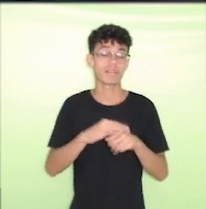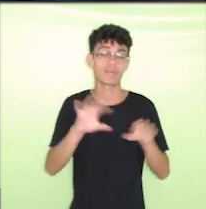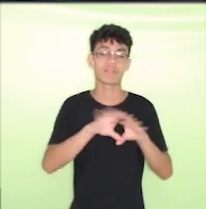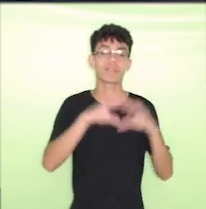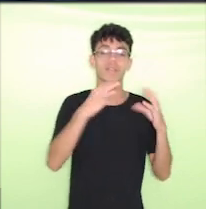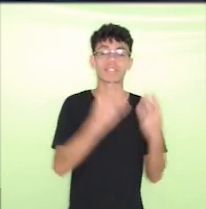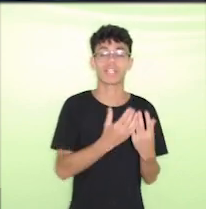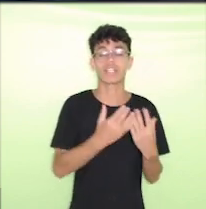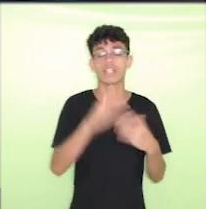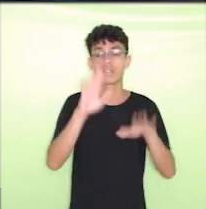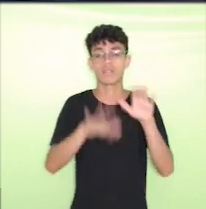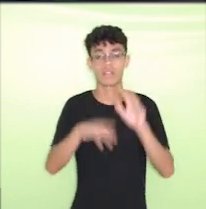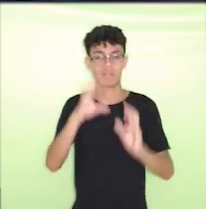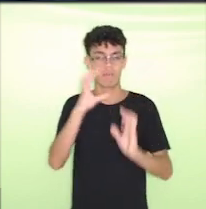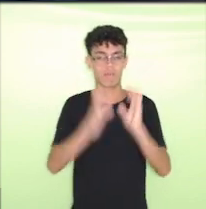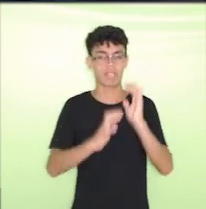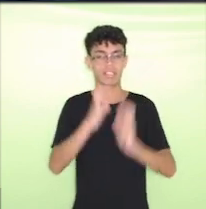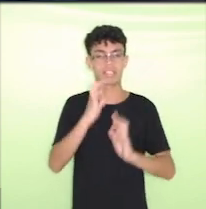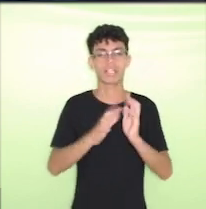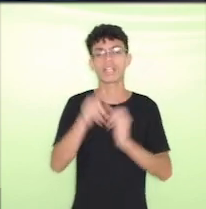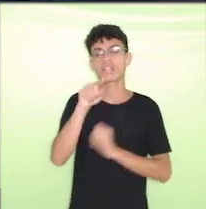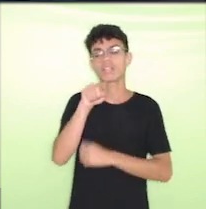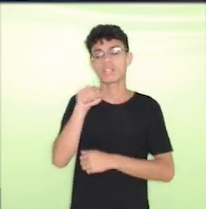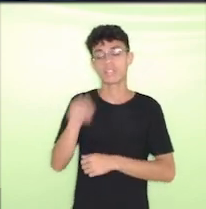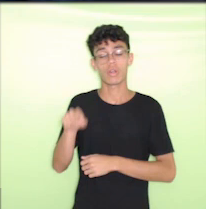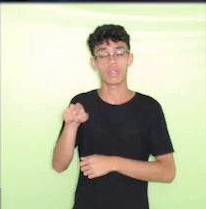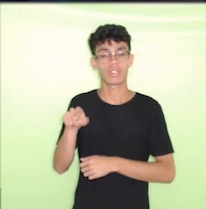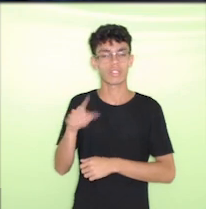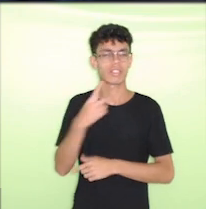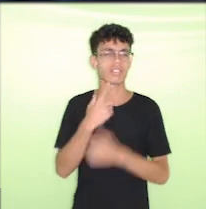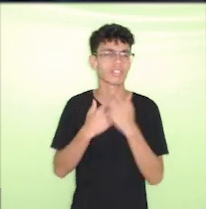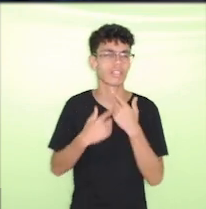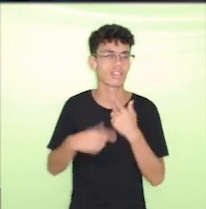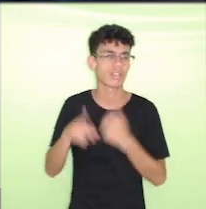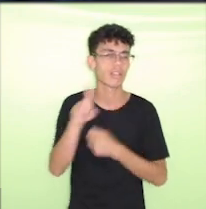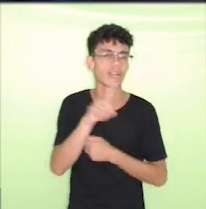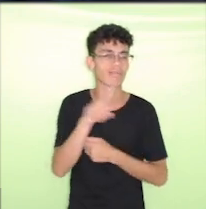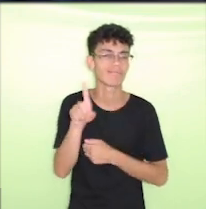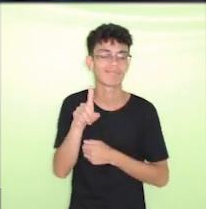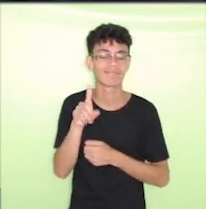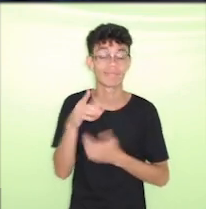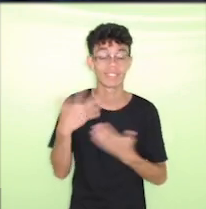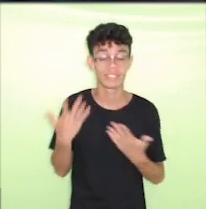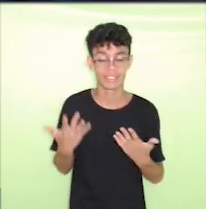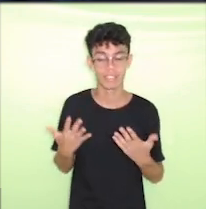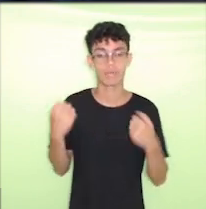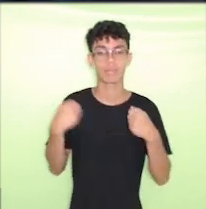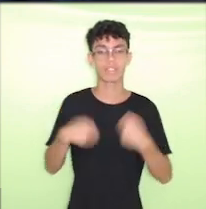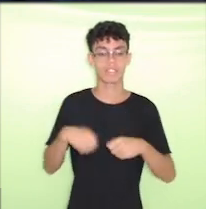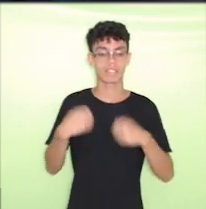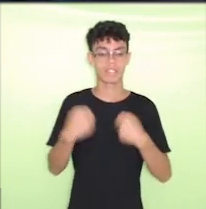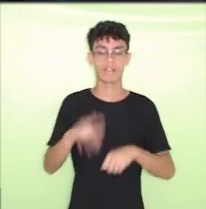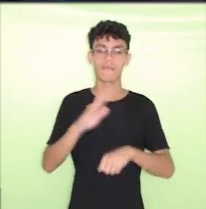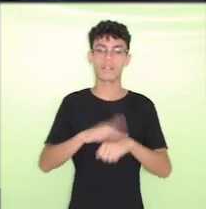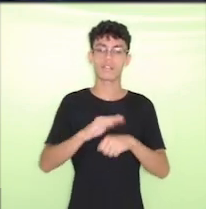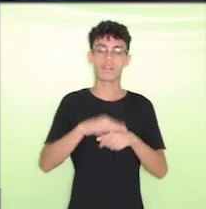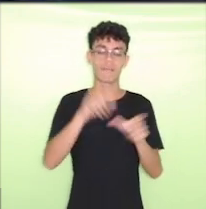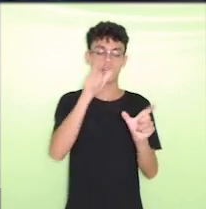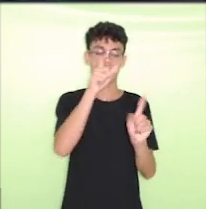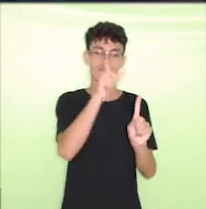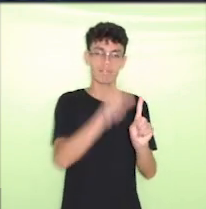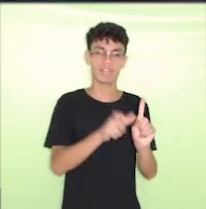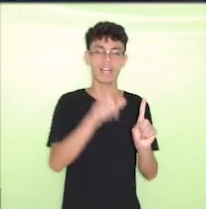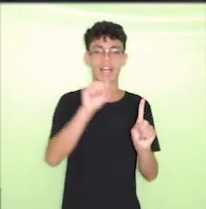vezes, conflitos. E a senhora não os deseja, não é? Por isso, é preciso fazer com que a América não se